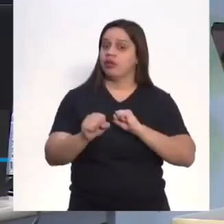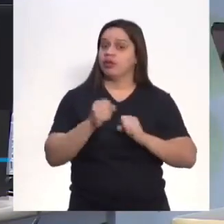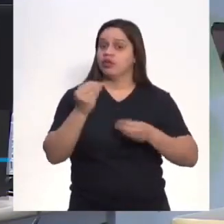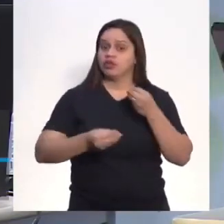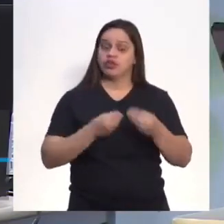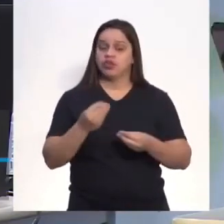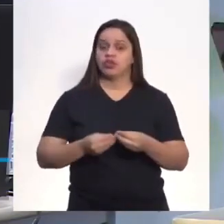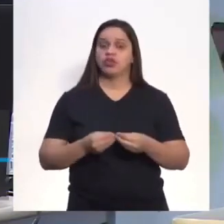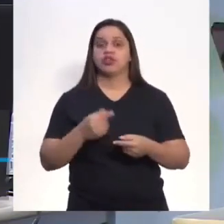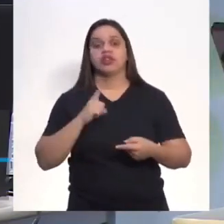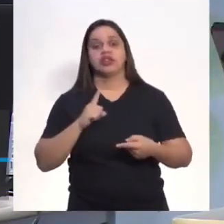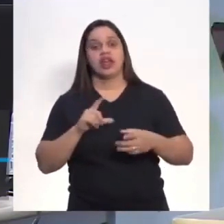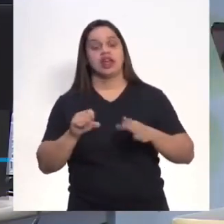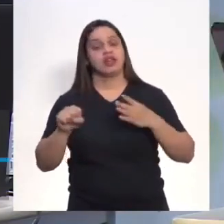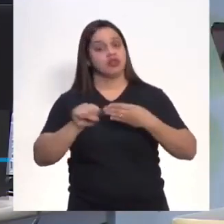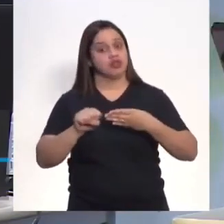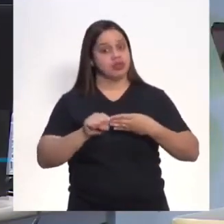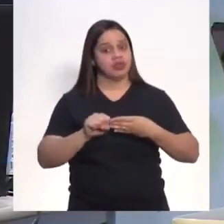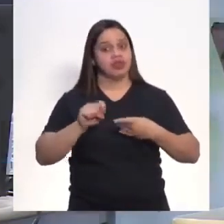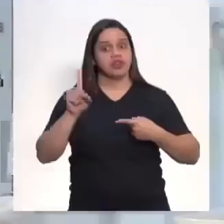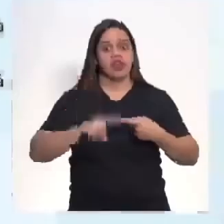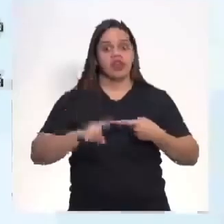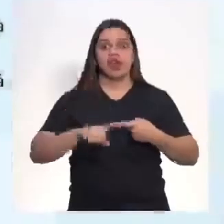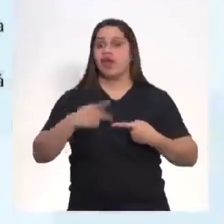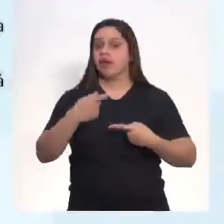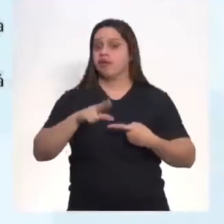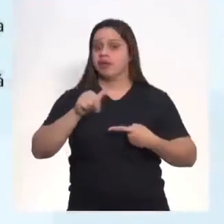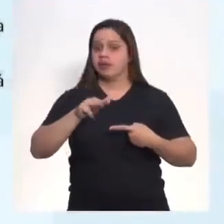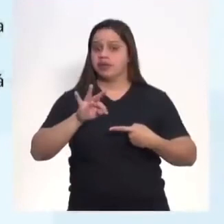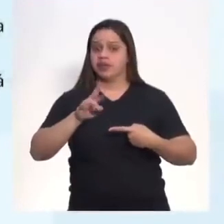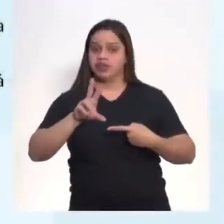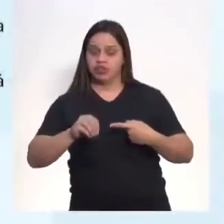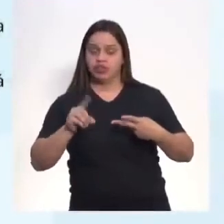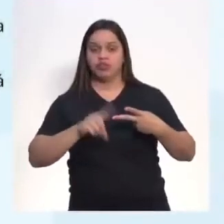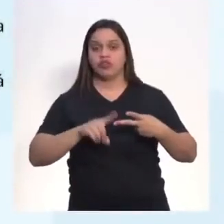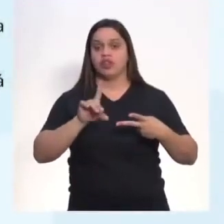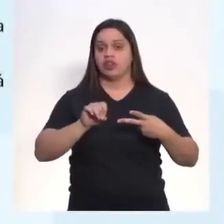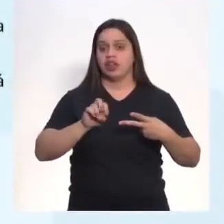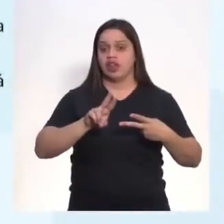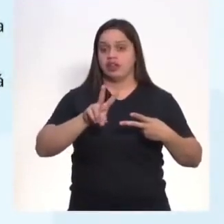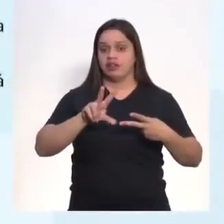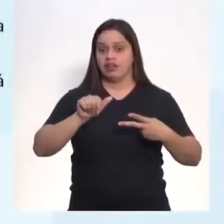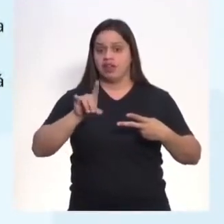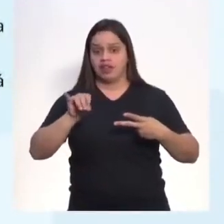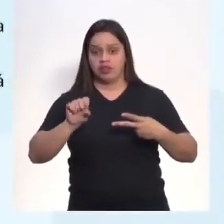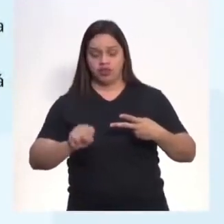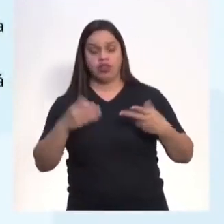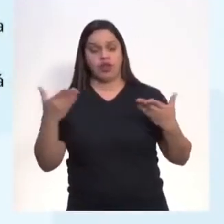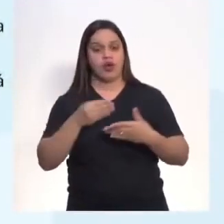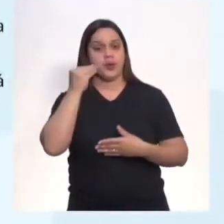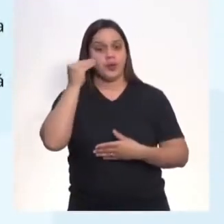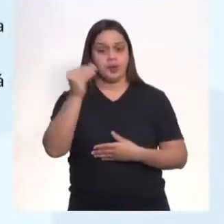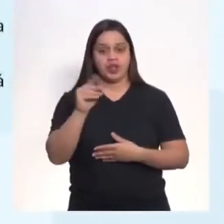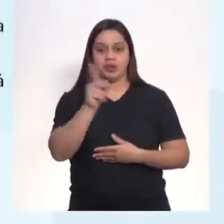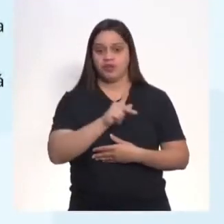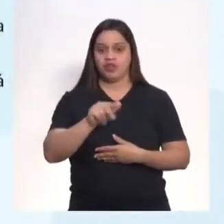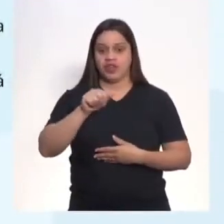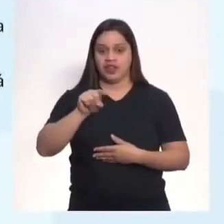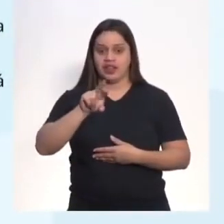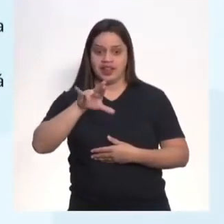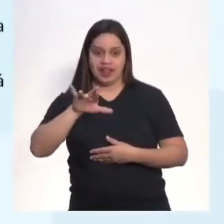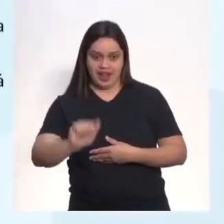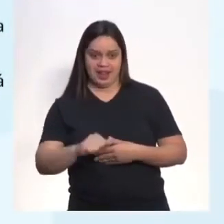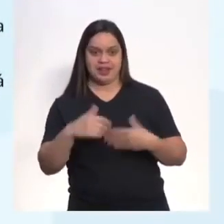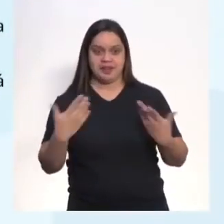também, primitivos e derivados. Vamos mandar um beijo para a professora Andréia Paulon aqui, ó. Beijo. Sim, beijos. E aí os primitivos